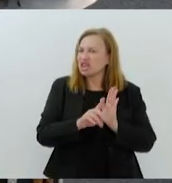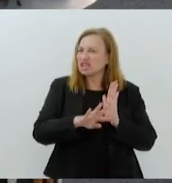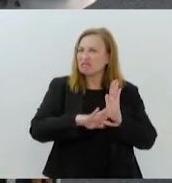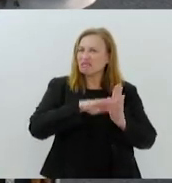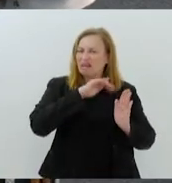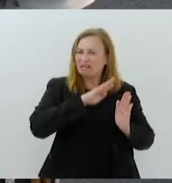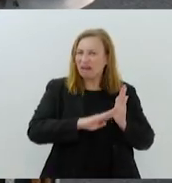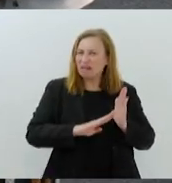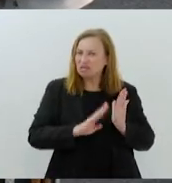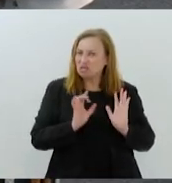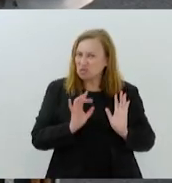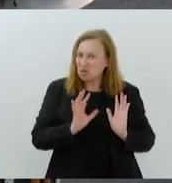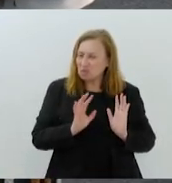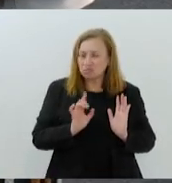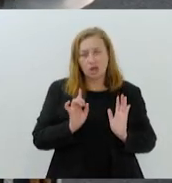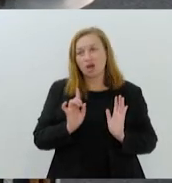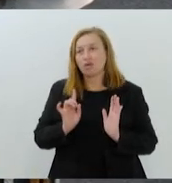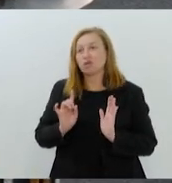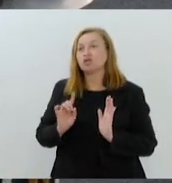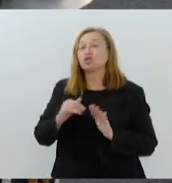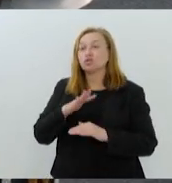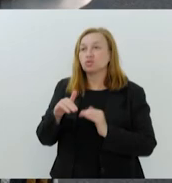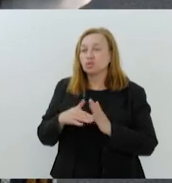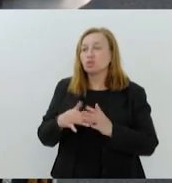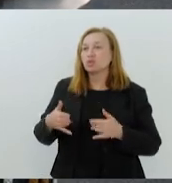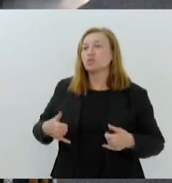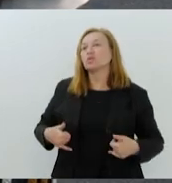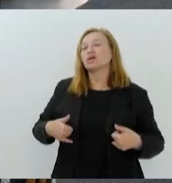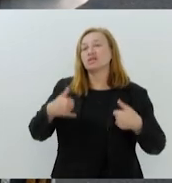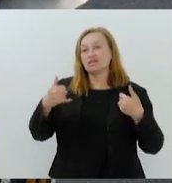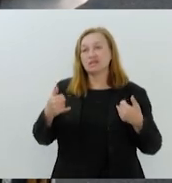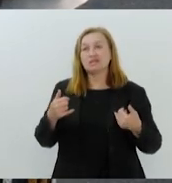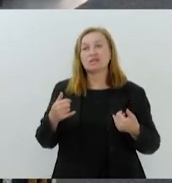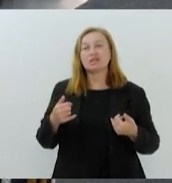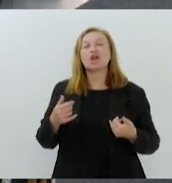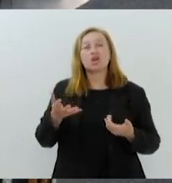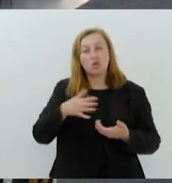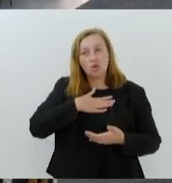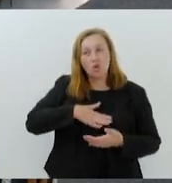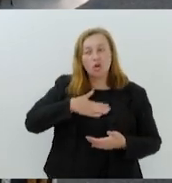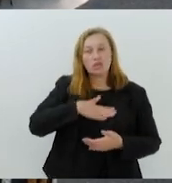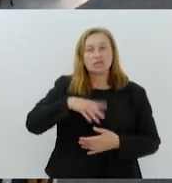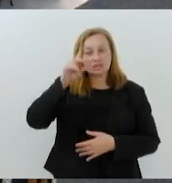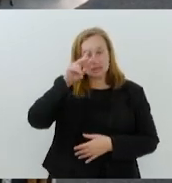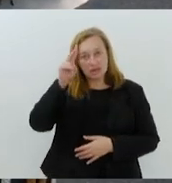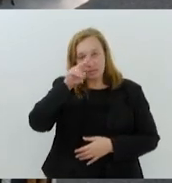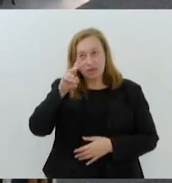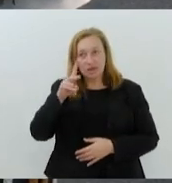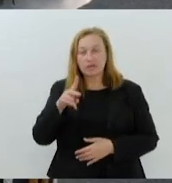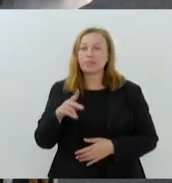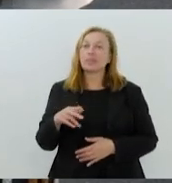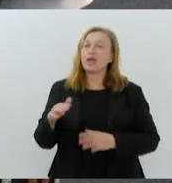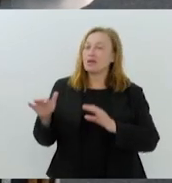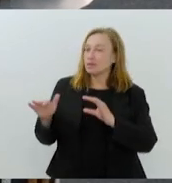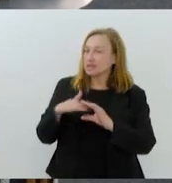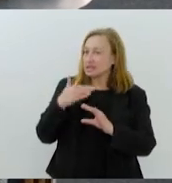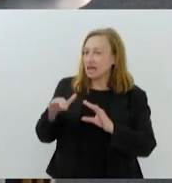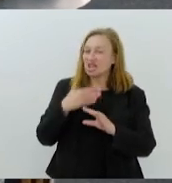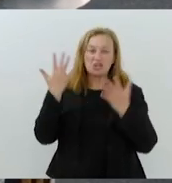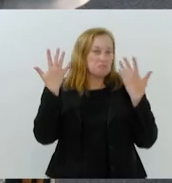calendário. Todo mundo aqui faz aniversário e gosta de ser lembrado. Não é? A gente recebe mensagens de